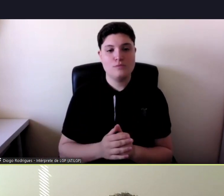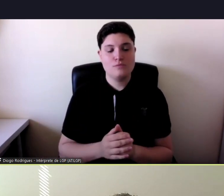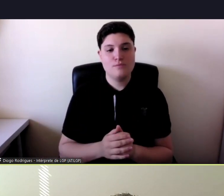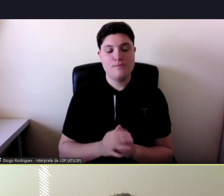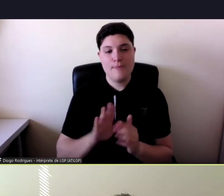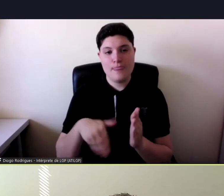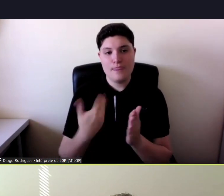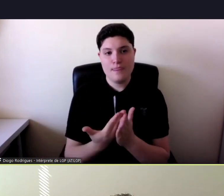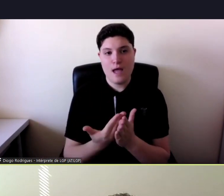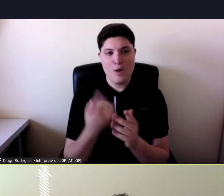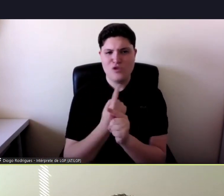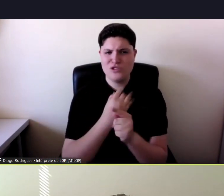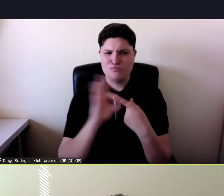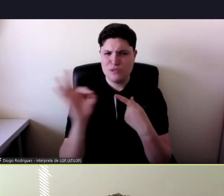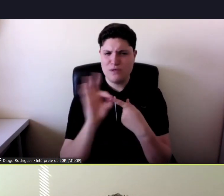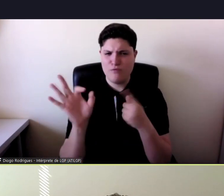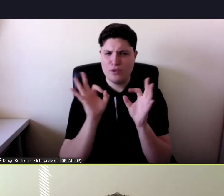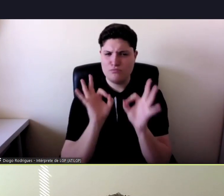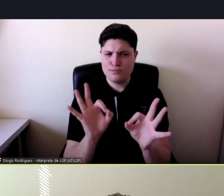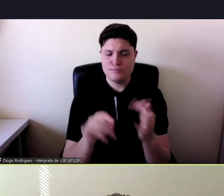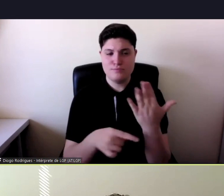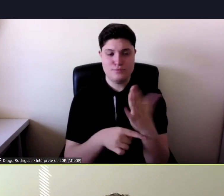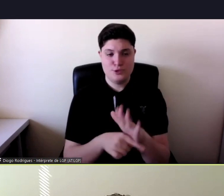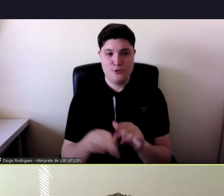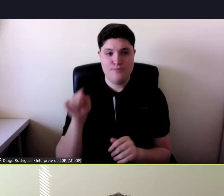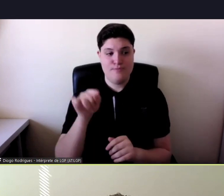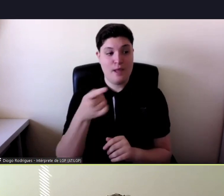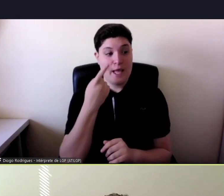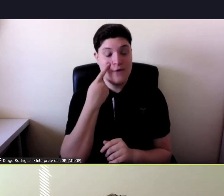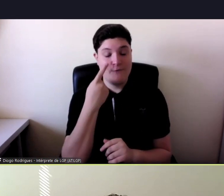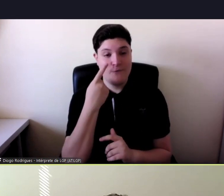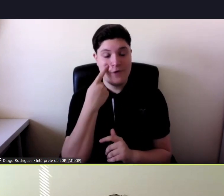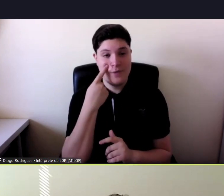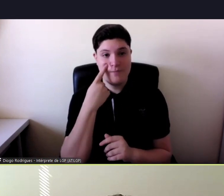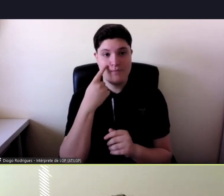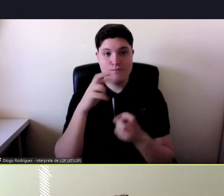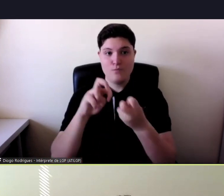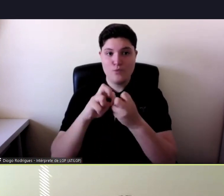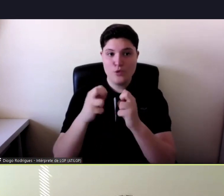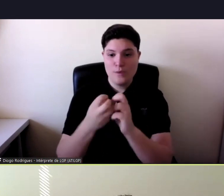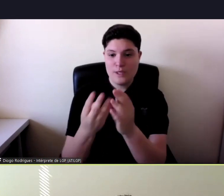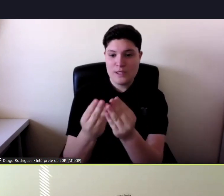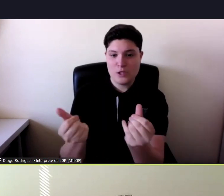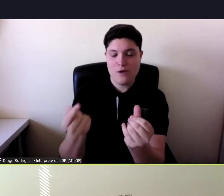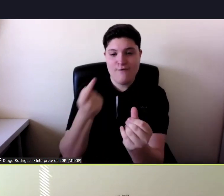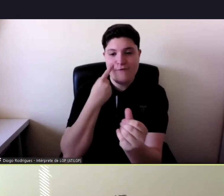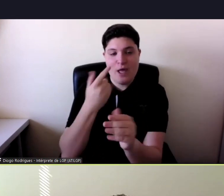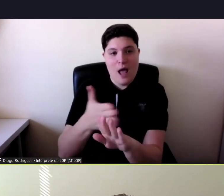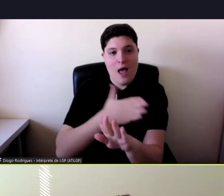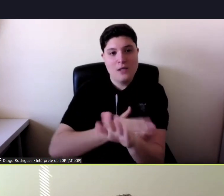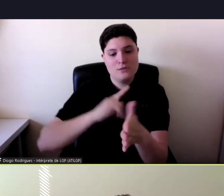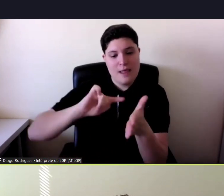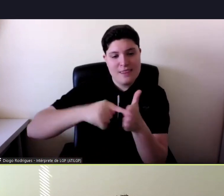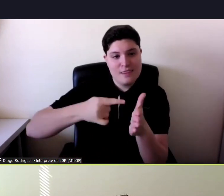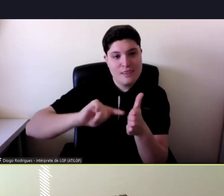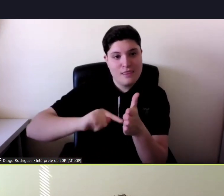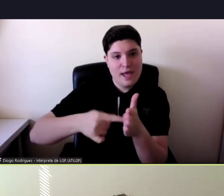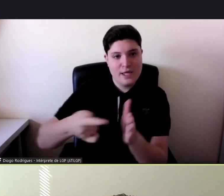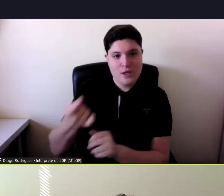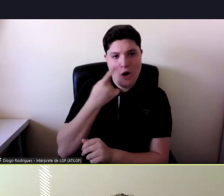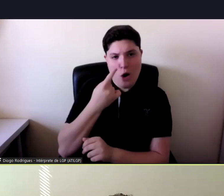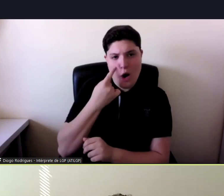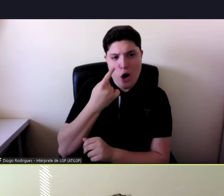iniciativas muito concretas. Por exemplo, testarem soluções antes de fazer um investimento. Esses Digital Innovation Hubs